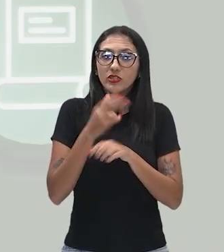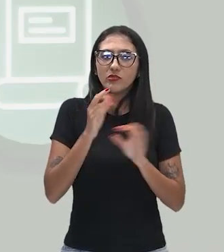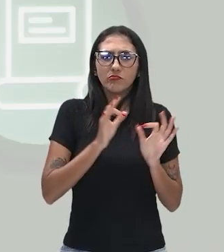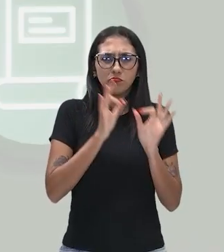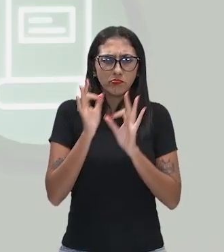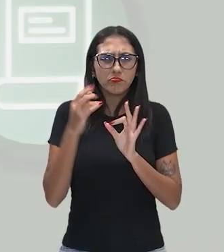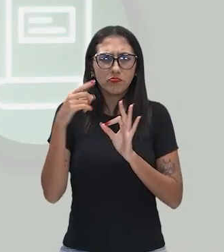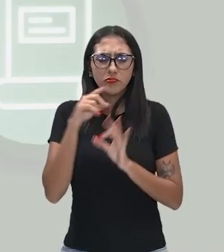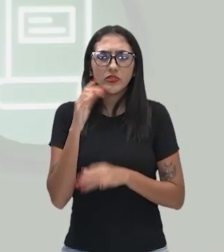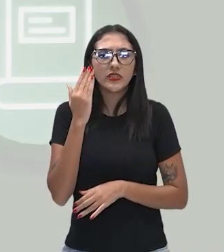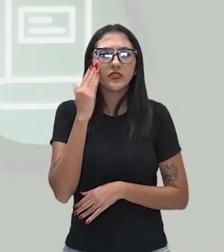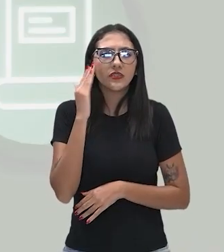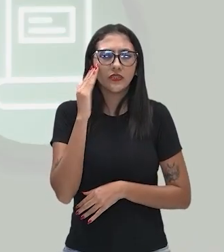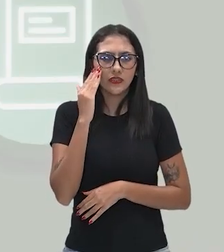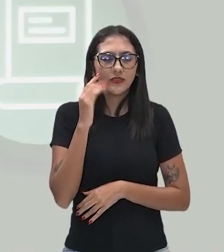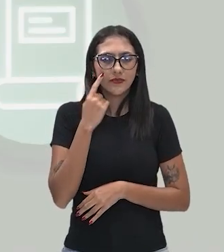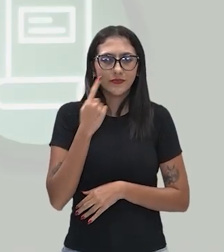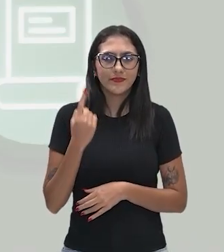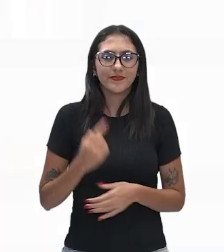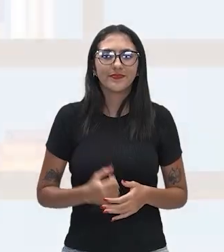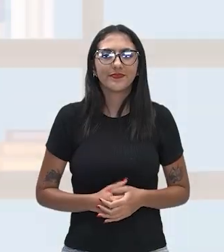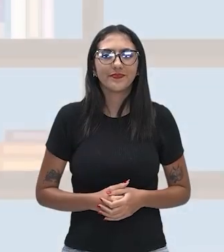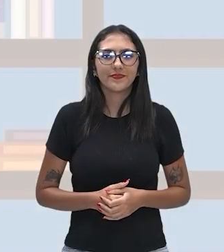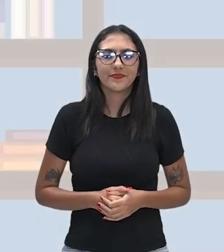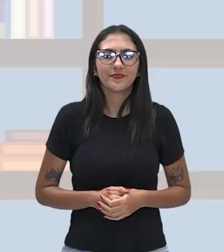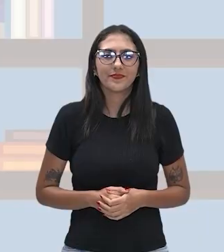nessa animação sobre o princípio da incerteza.